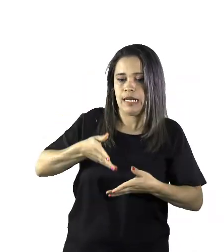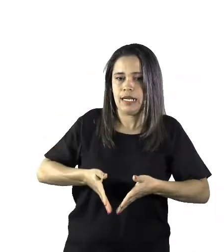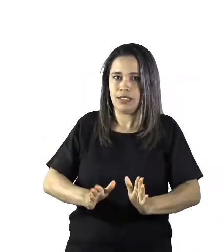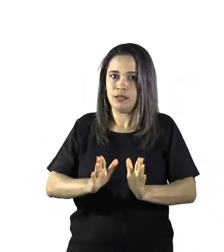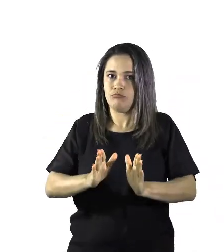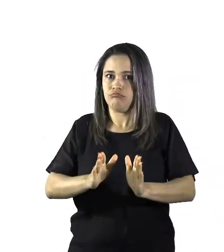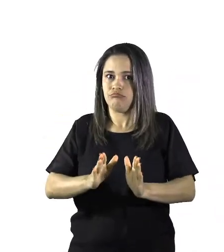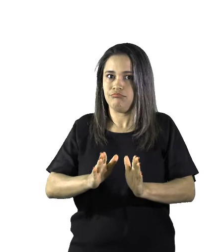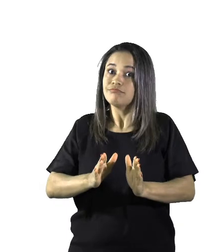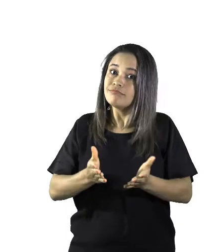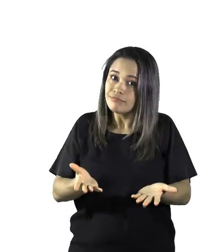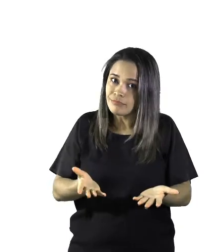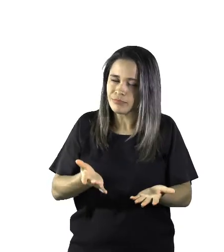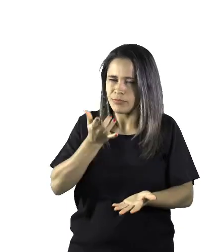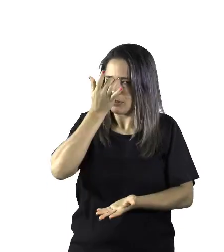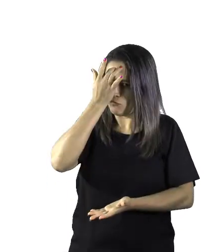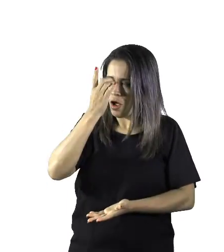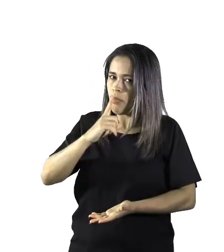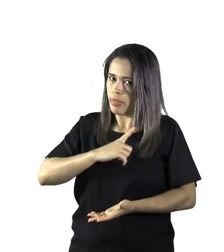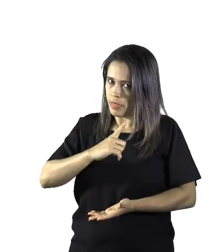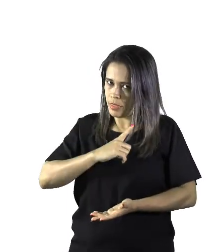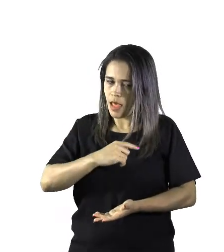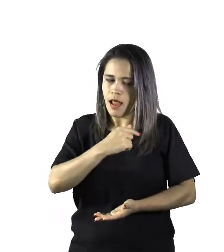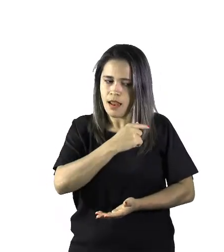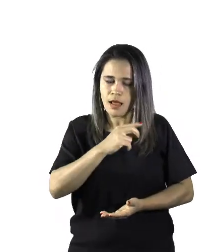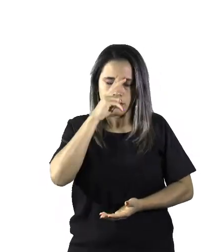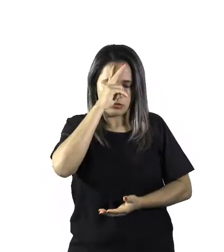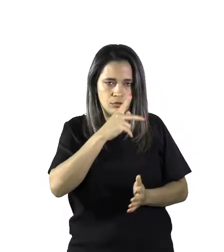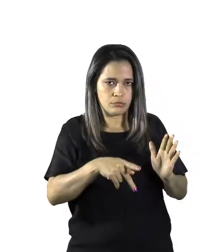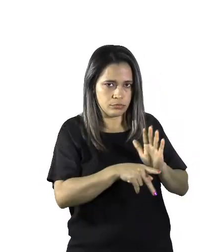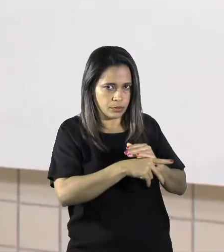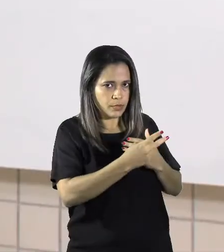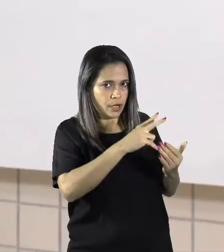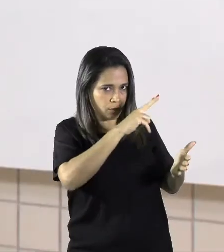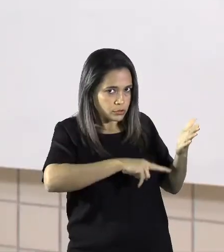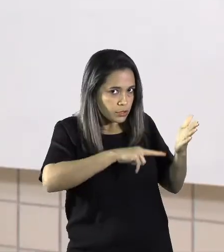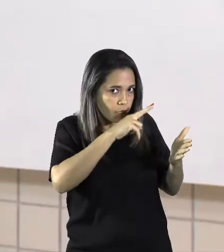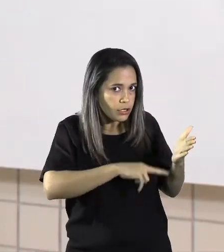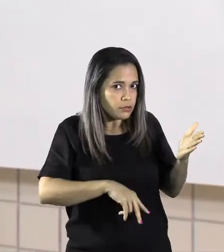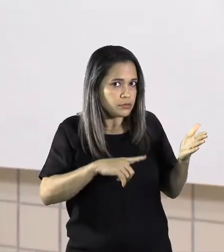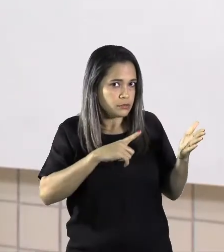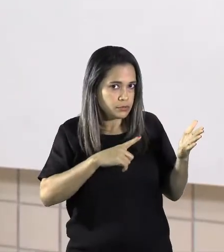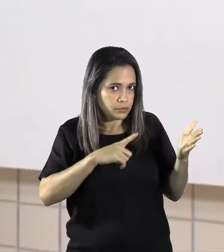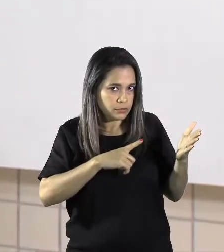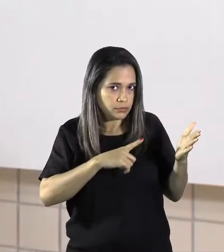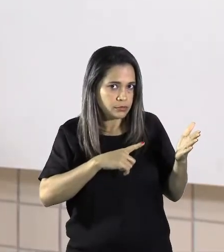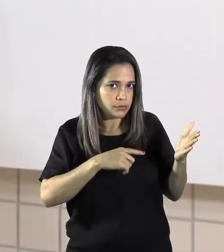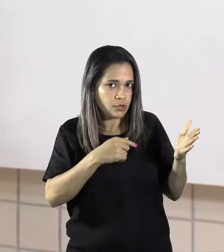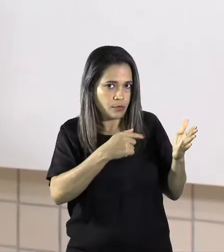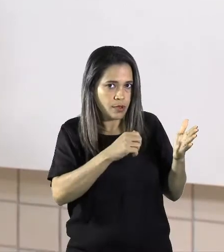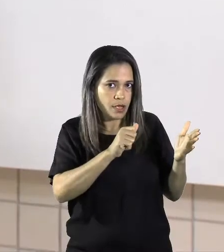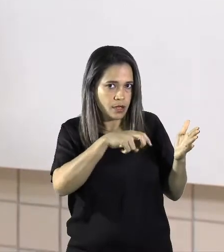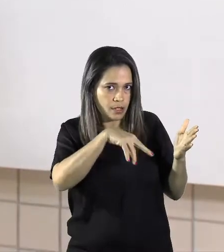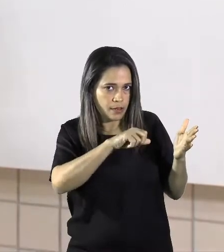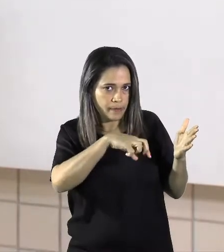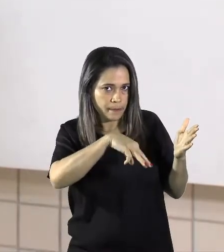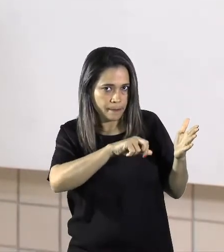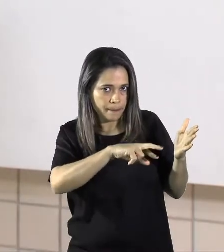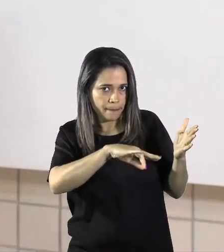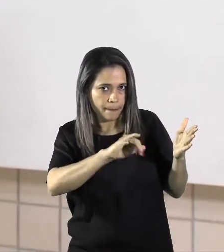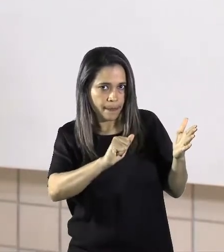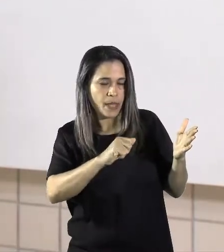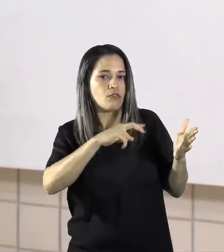Muito fácil, está lá na biografia que a gente acabou de ler sobre Ana Maria Machado. Lá você vai